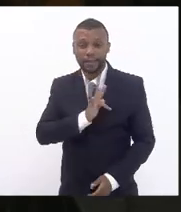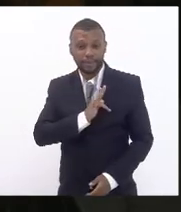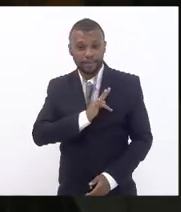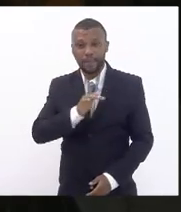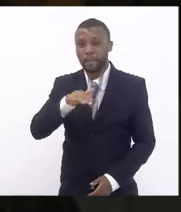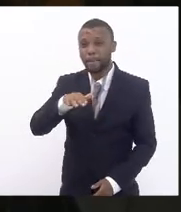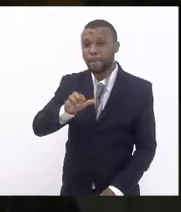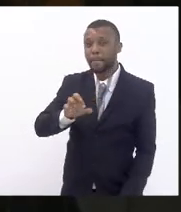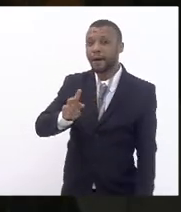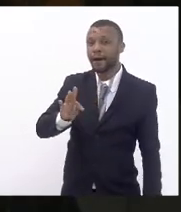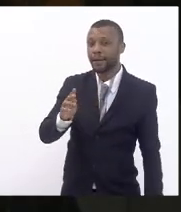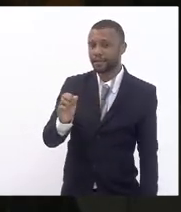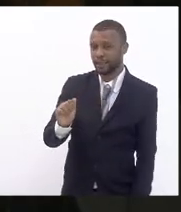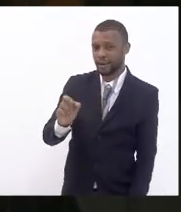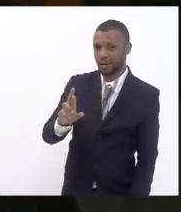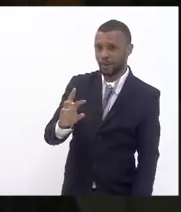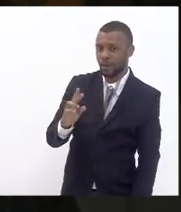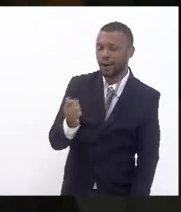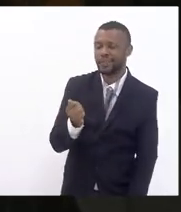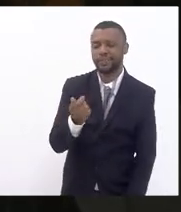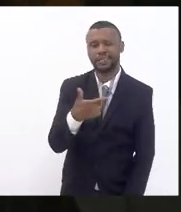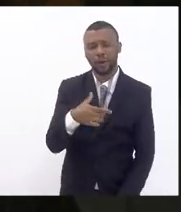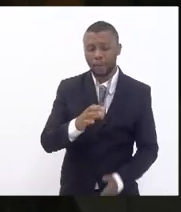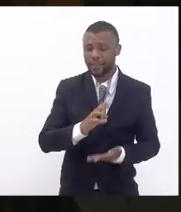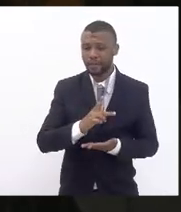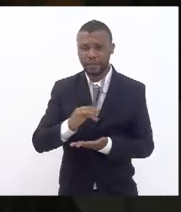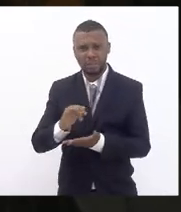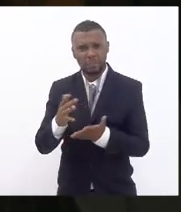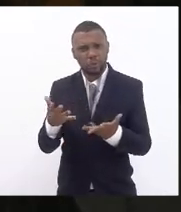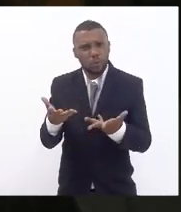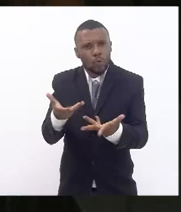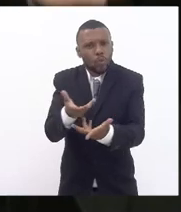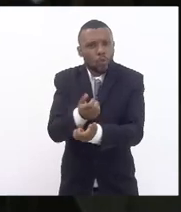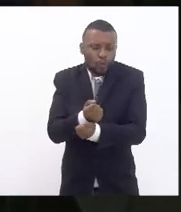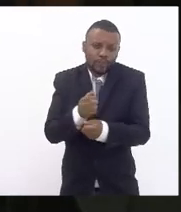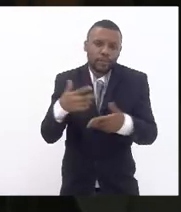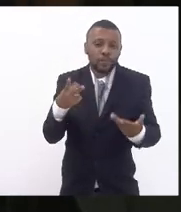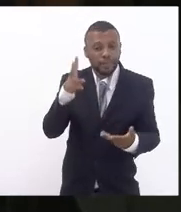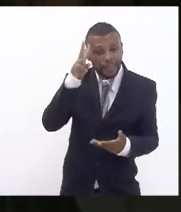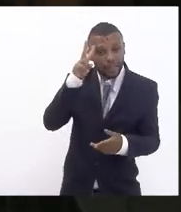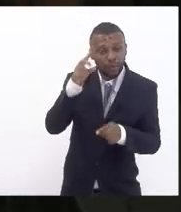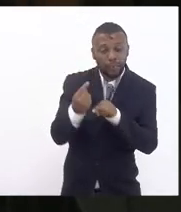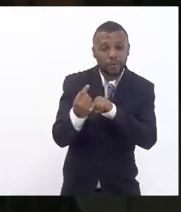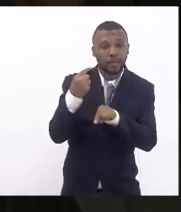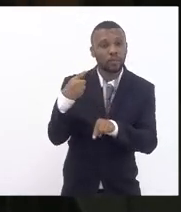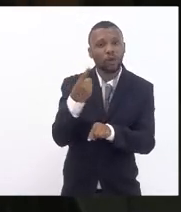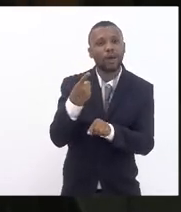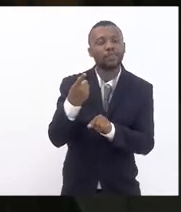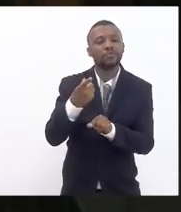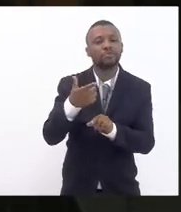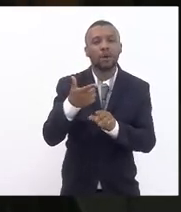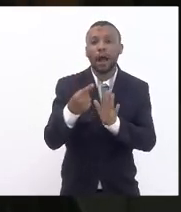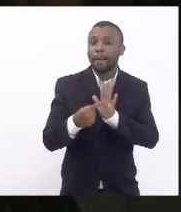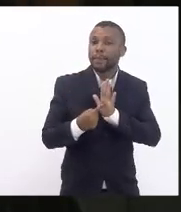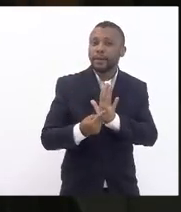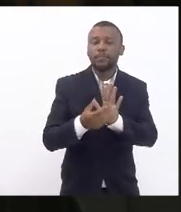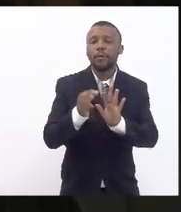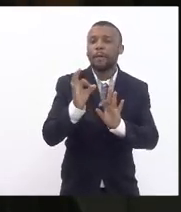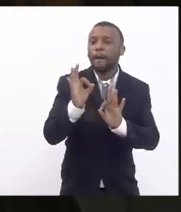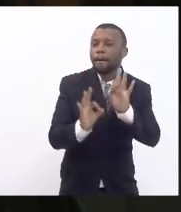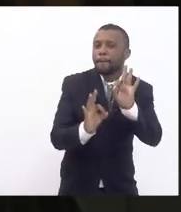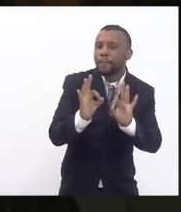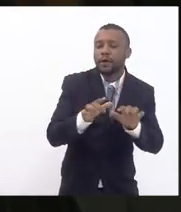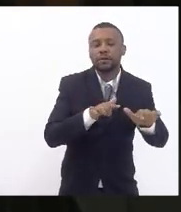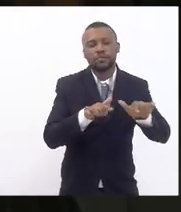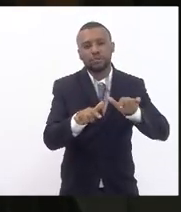muito, muito encorpada, muito vitaminada, por assim dizer. E, na segunda-feira passada, nós aprovamos um plano de trabalho e já vamos